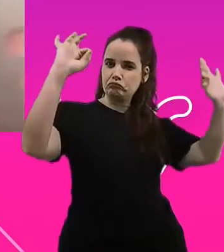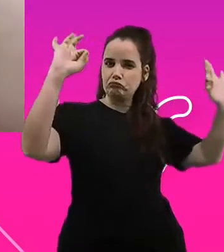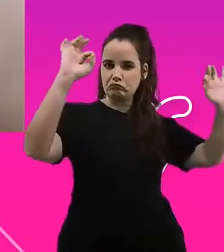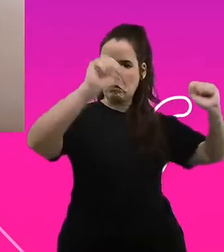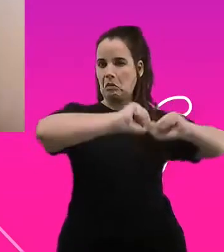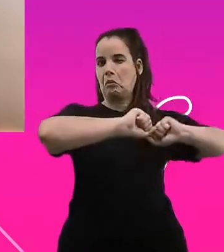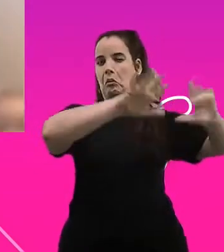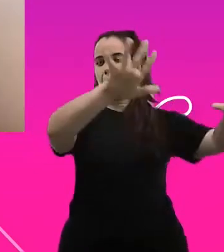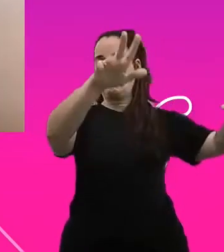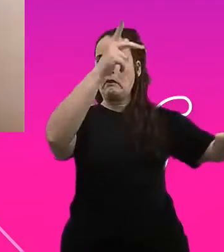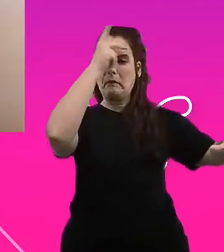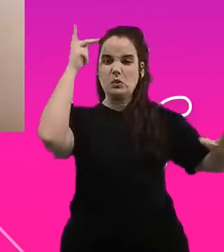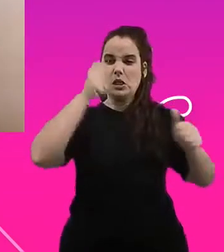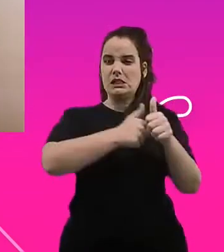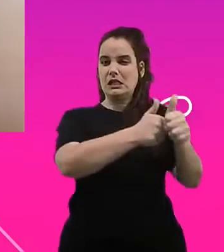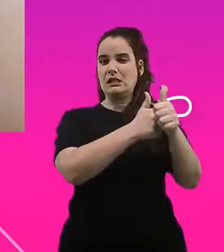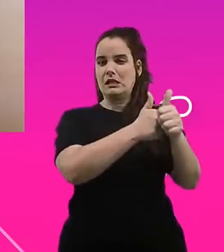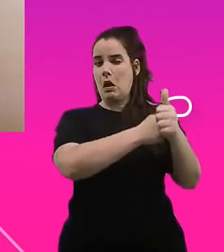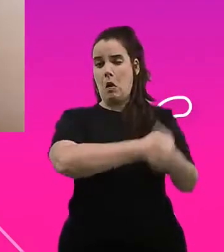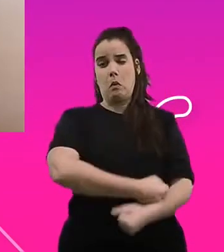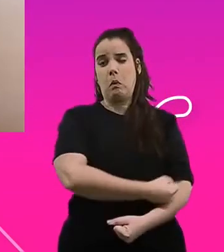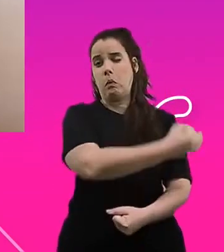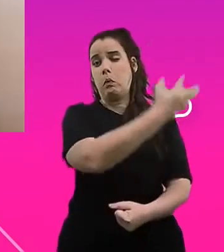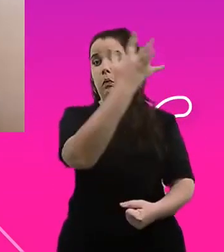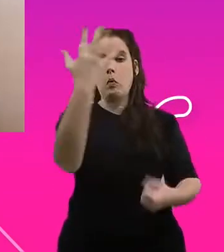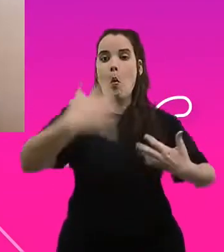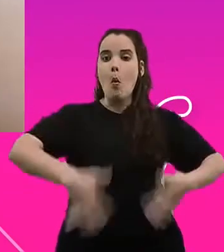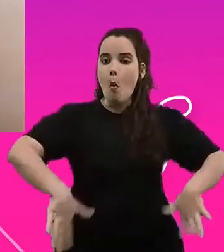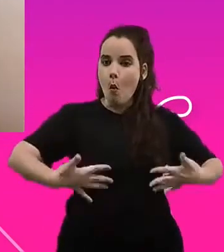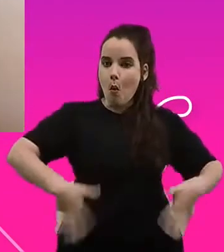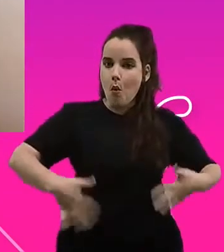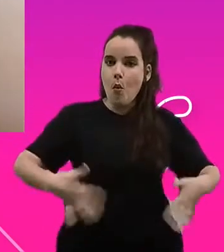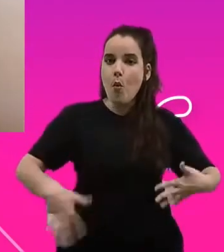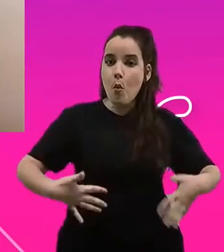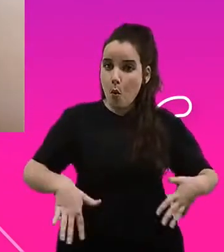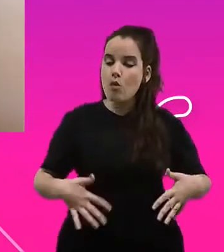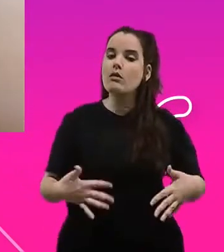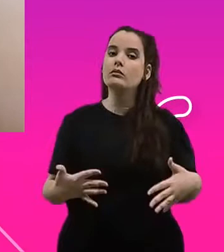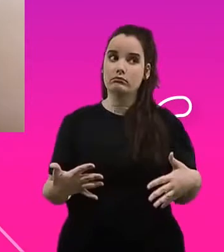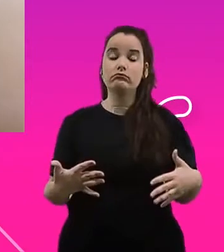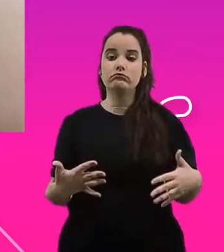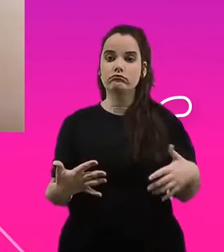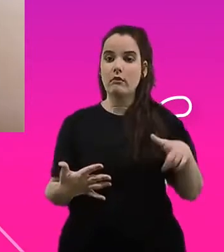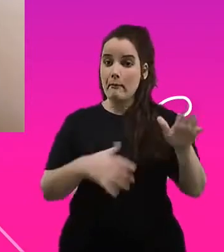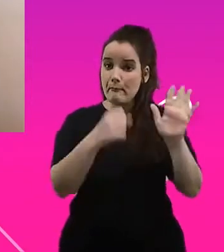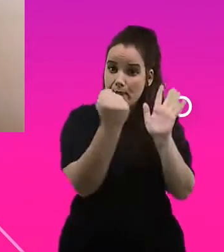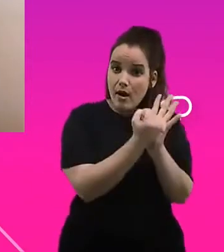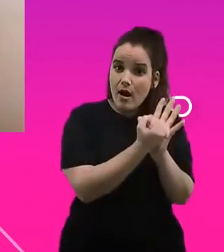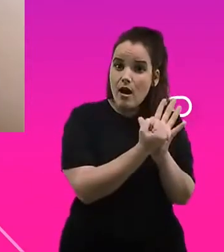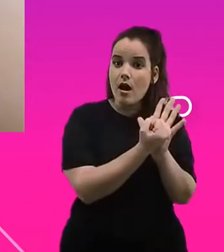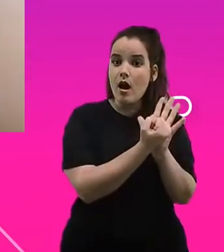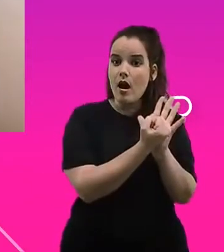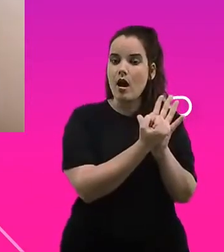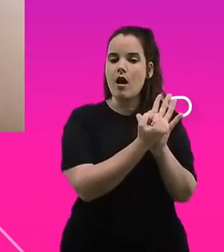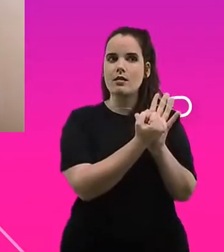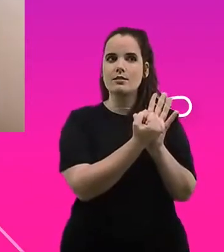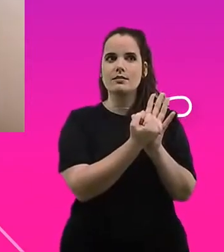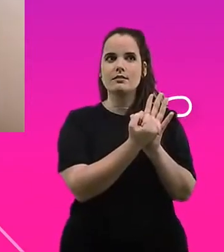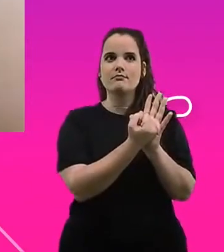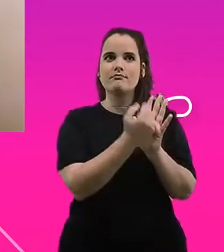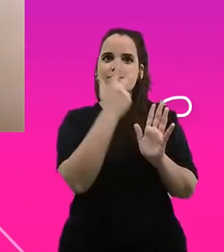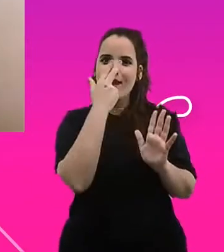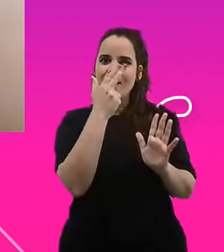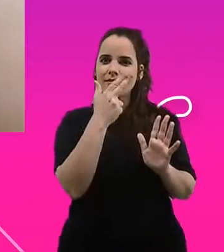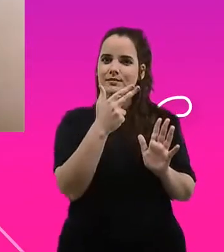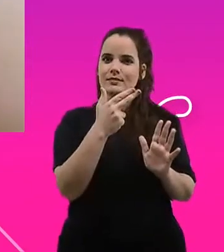alcance, né? Com redes, com comunidades muito grandes. Elas eram marcas que o conteúdo que elas eram cobradas pelo conteúdo.